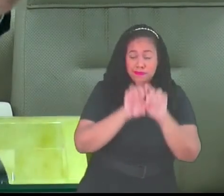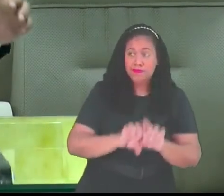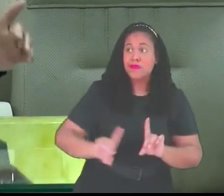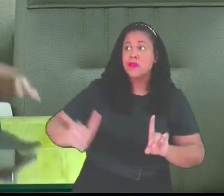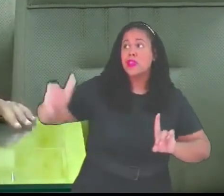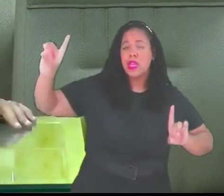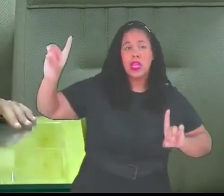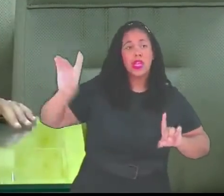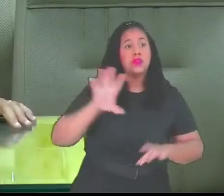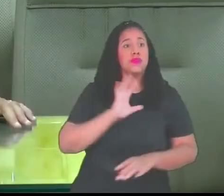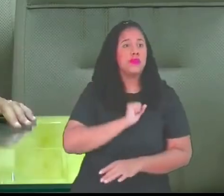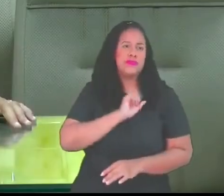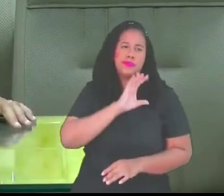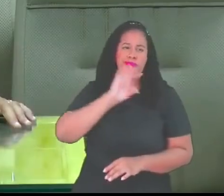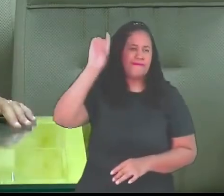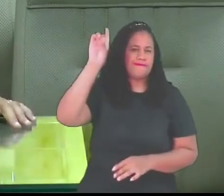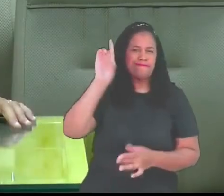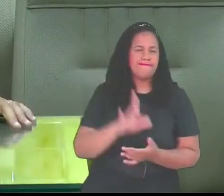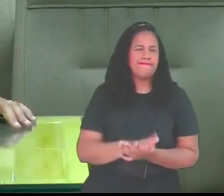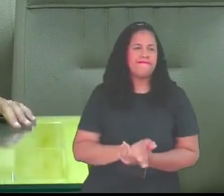Deus.